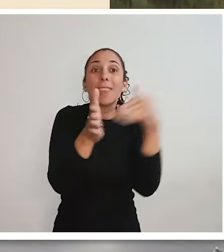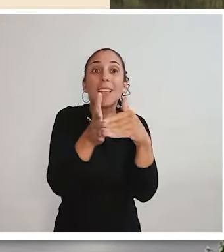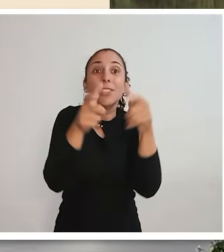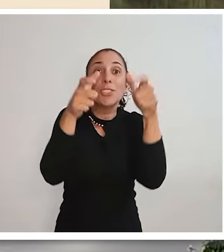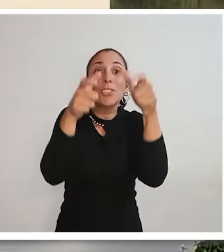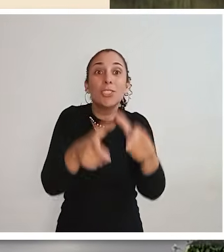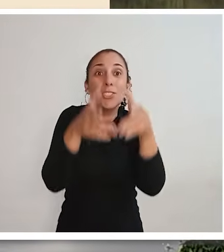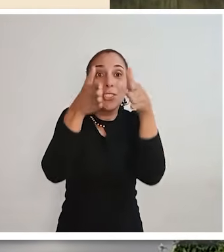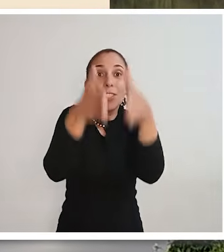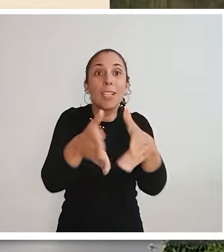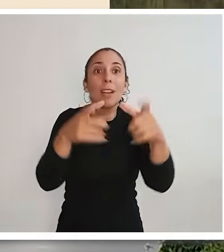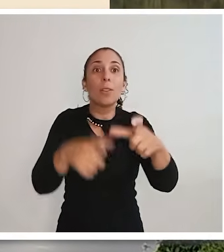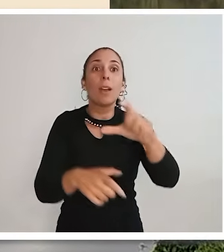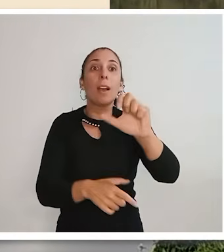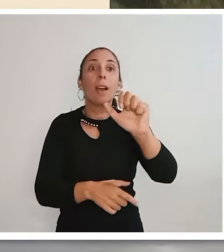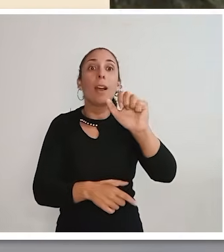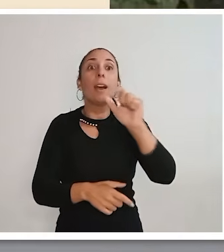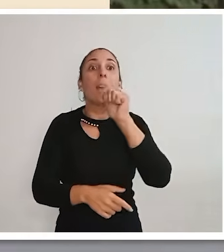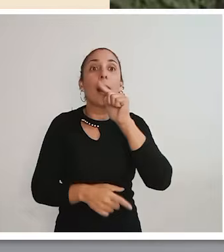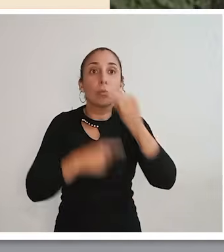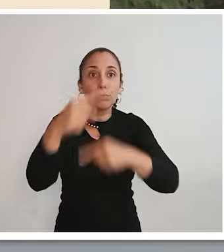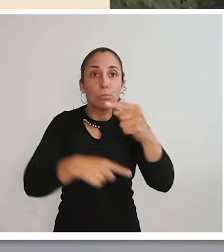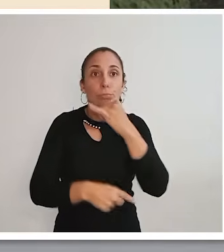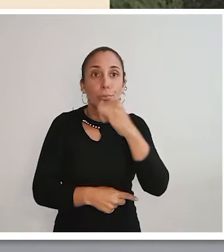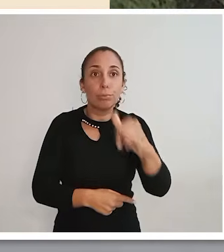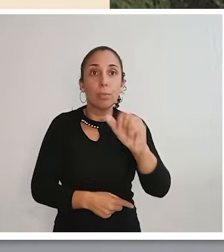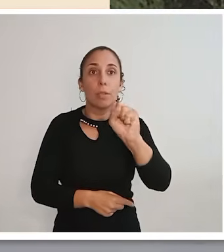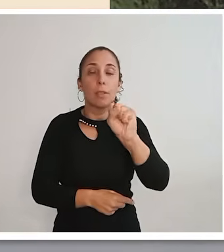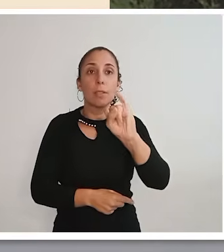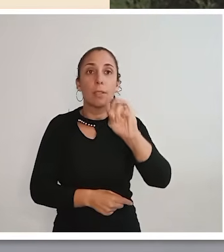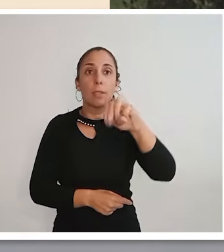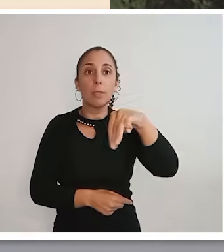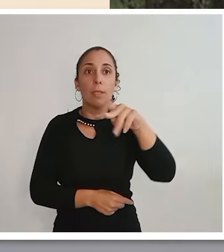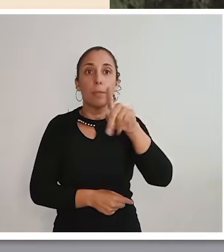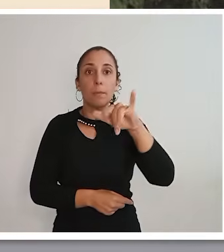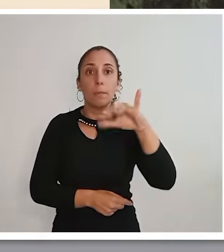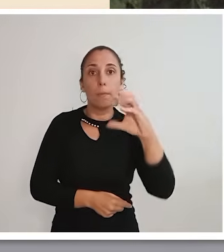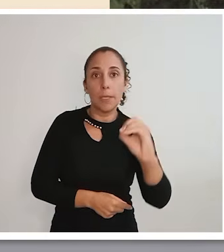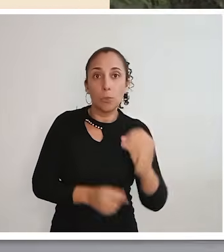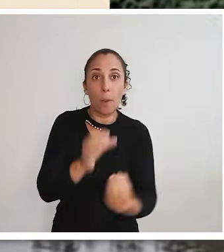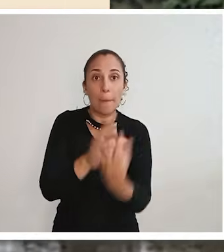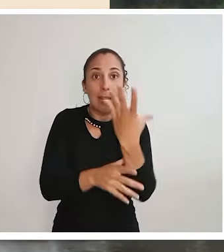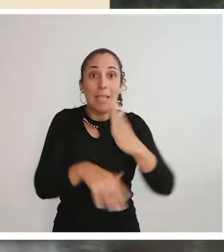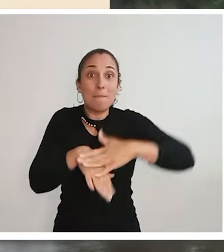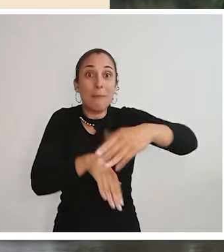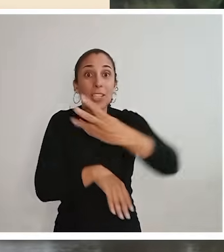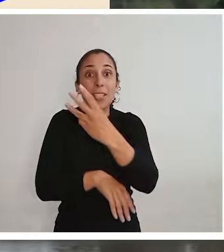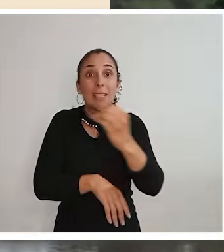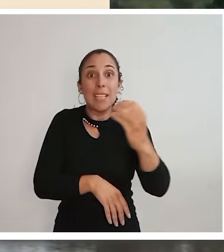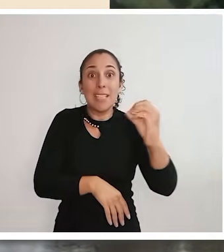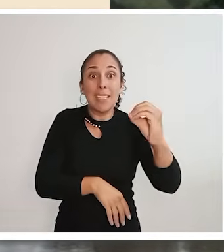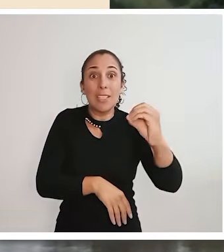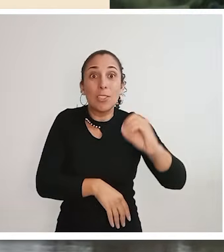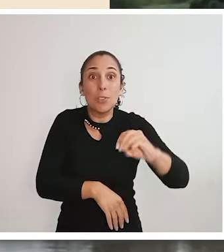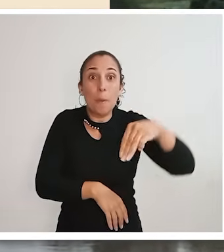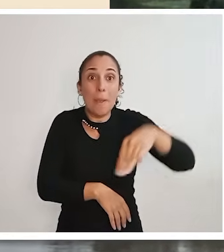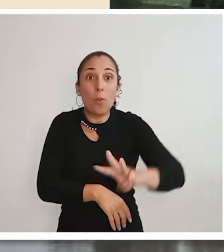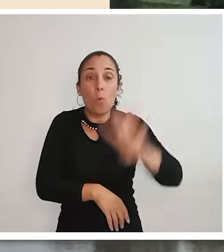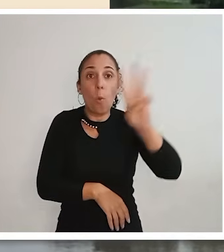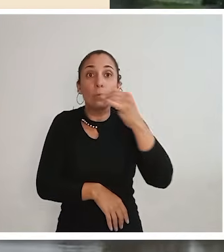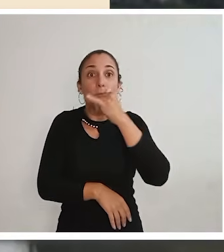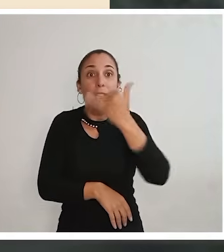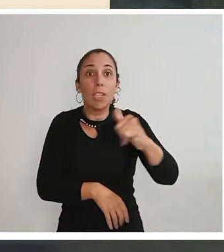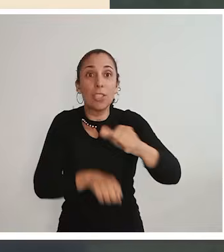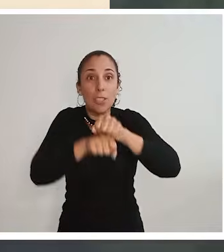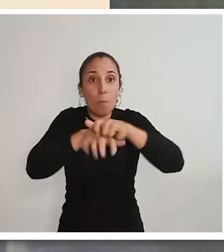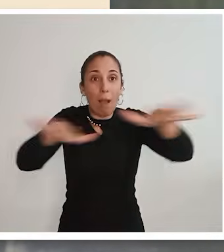todos os reservatórios até chegar lá na usina de Simplício, onde vai gerar mais de 300 megawatts de energia,